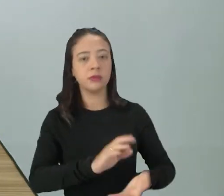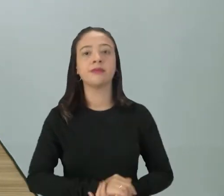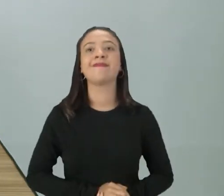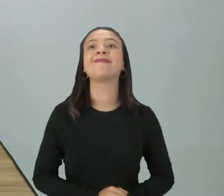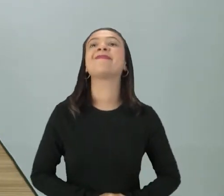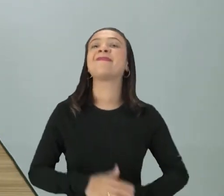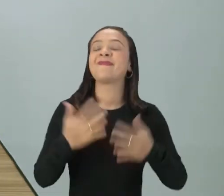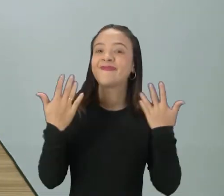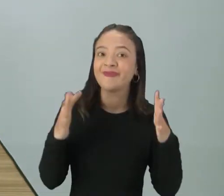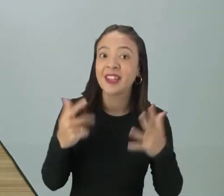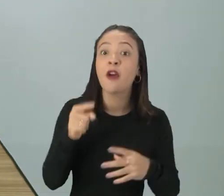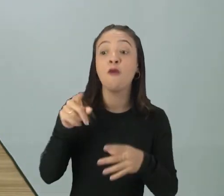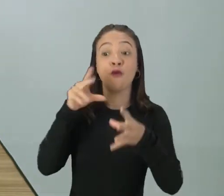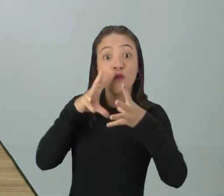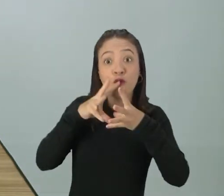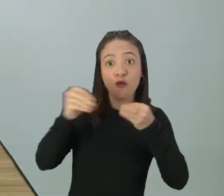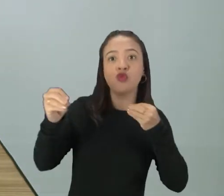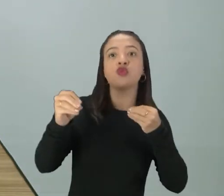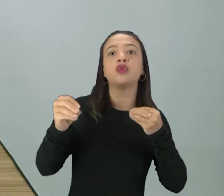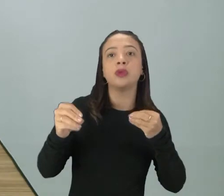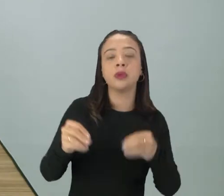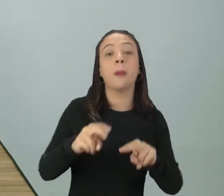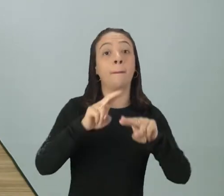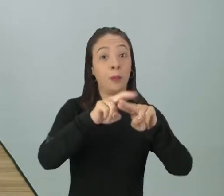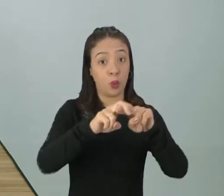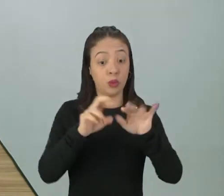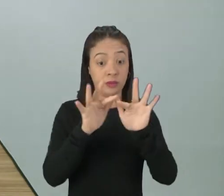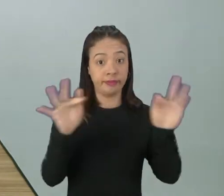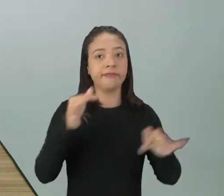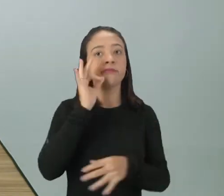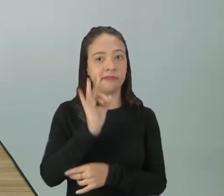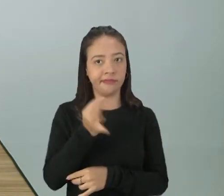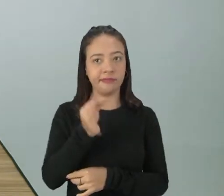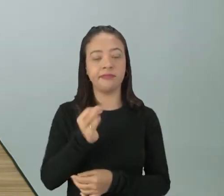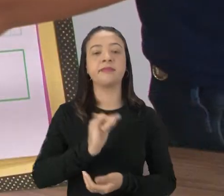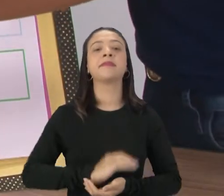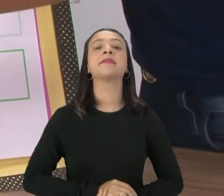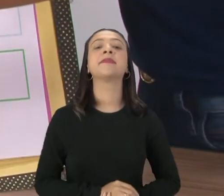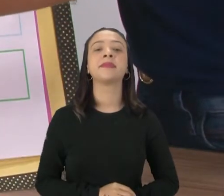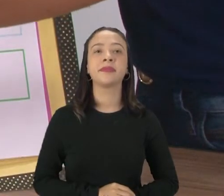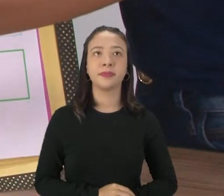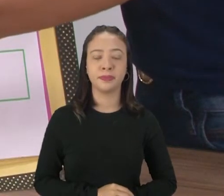fugiram. Então, essa frase está correta. Vamos para a próxima.